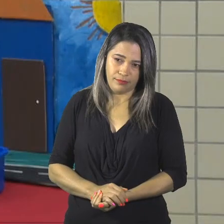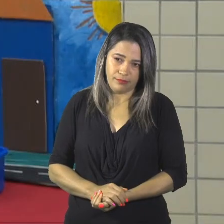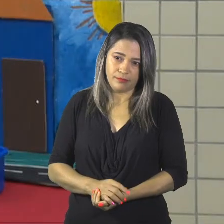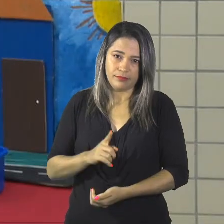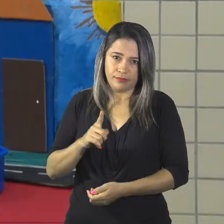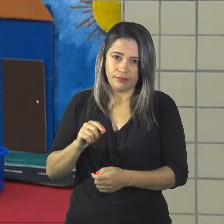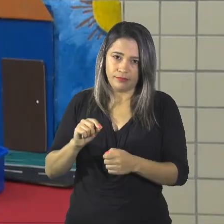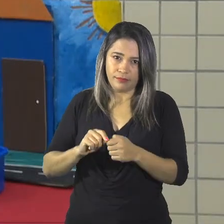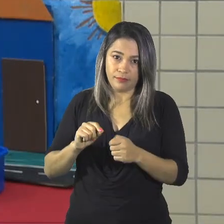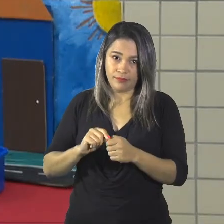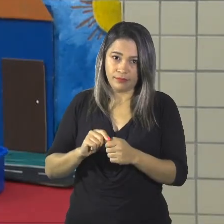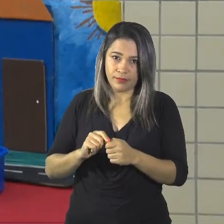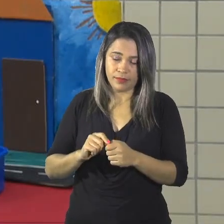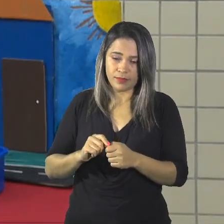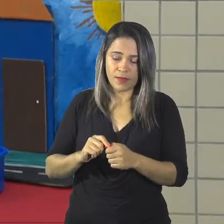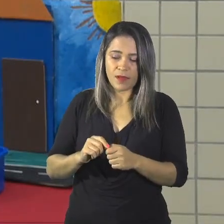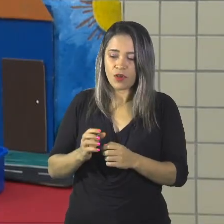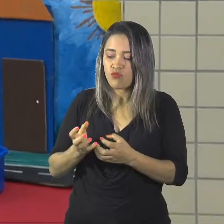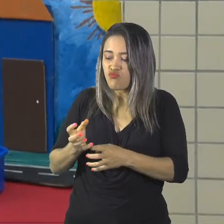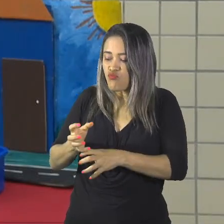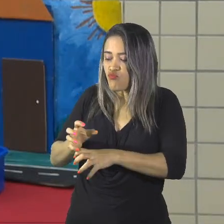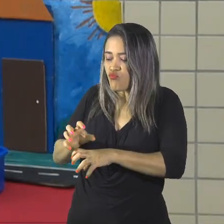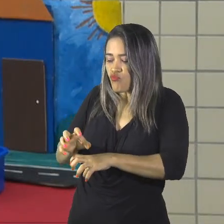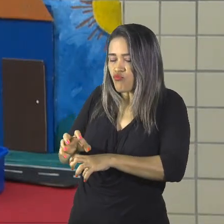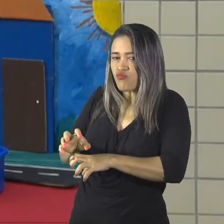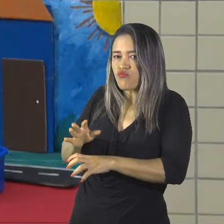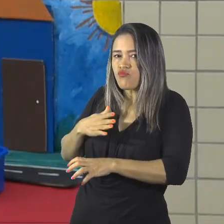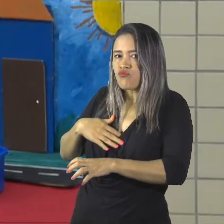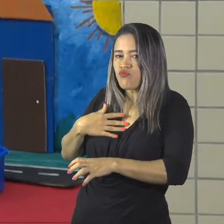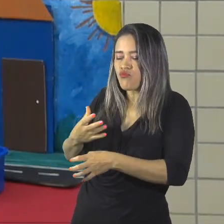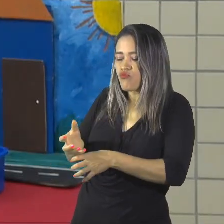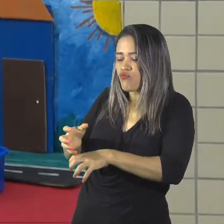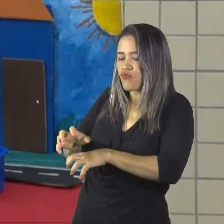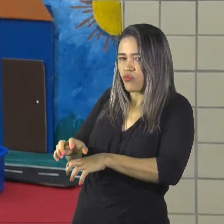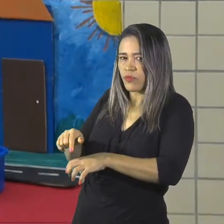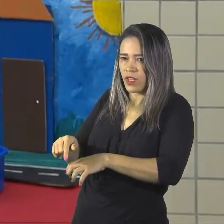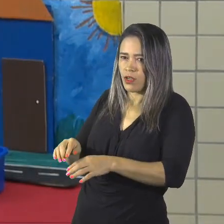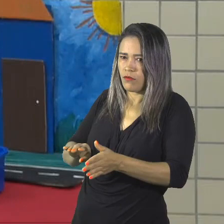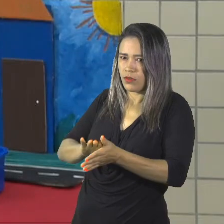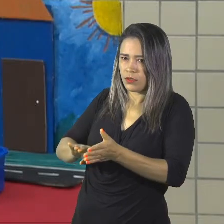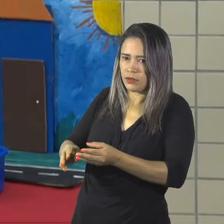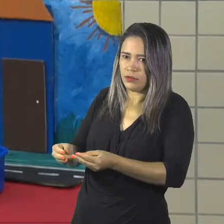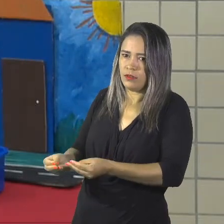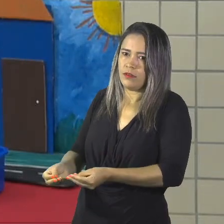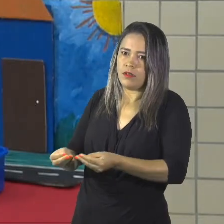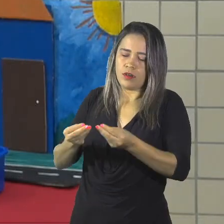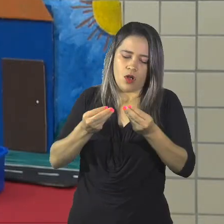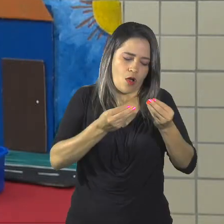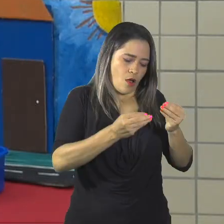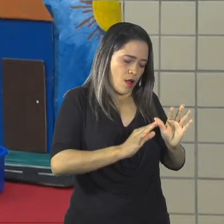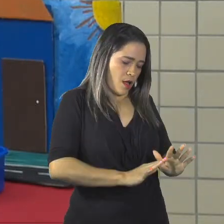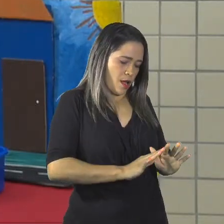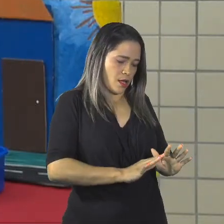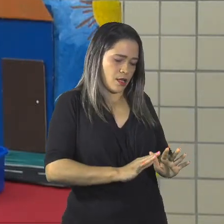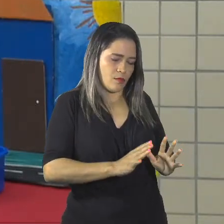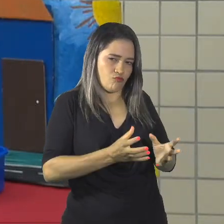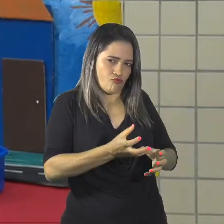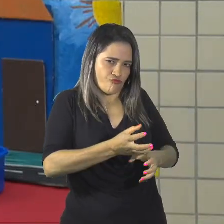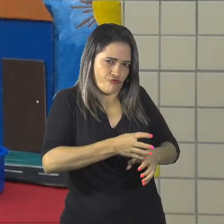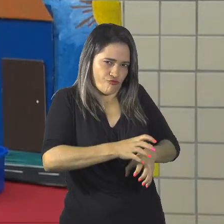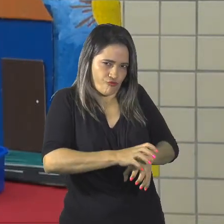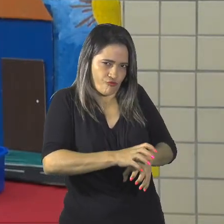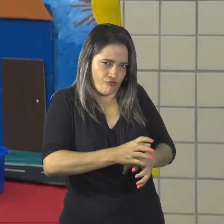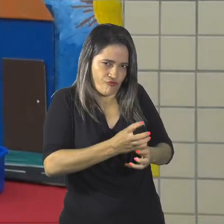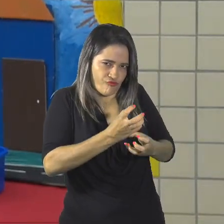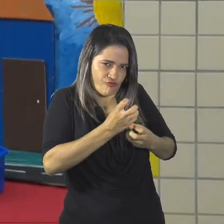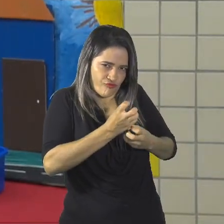você vai colocar para secar. Vou tirar aqui para poder facilitar. Aí você vai colocar para secar essas peças.